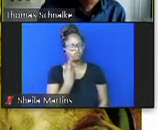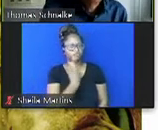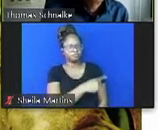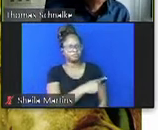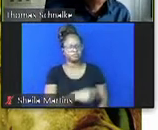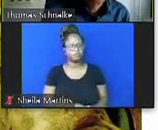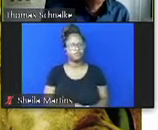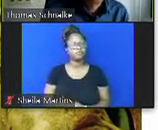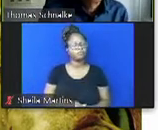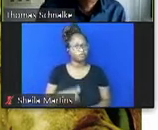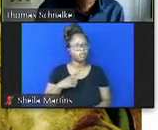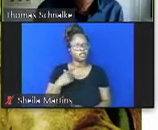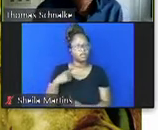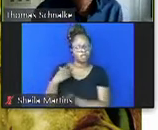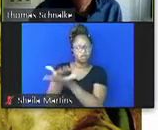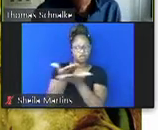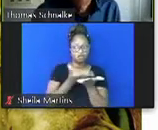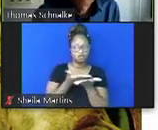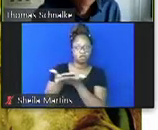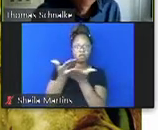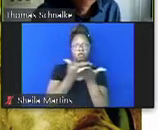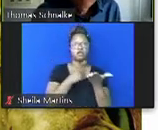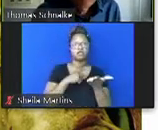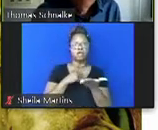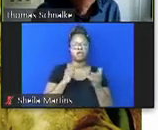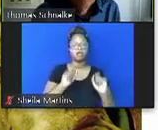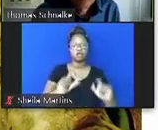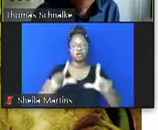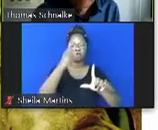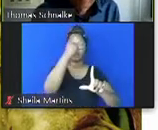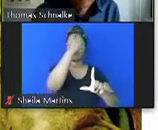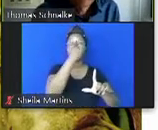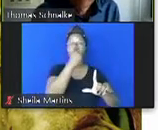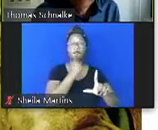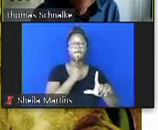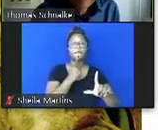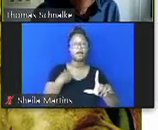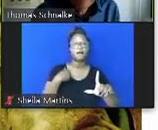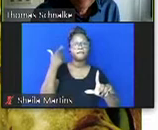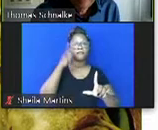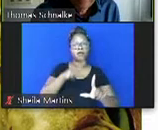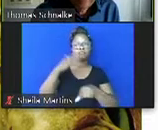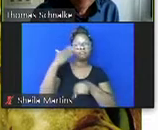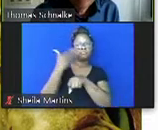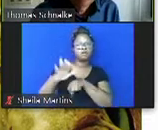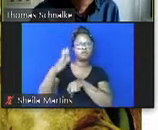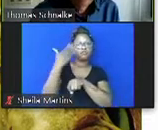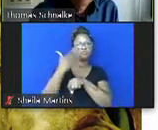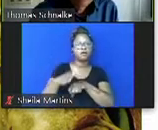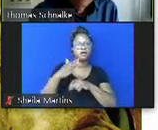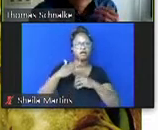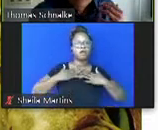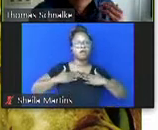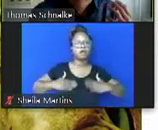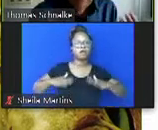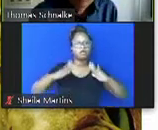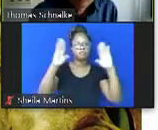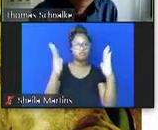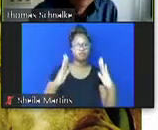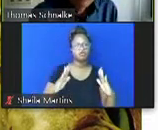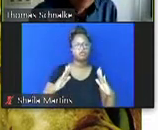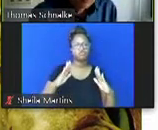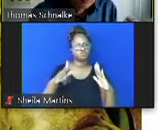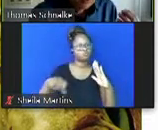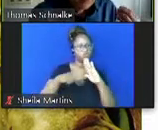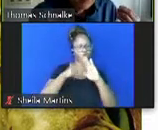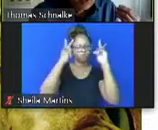e muitos estúdios possuíam essa figura para fins de ensinamento da anatomia humana. E, no fim